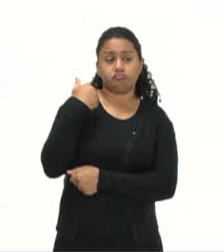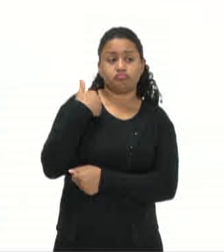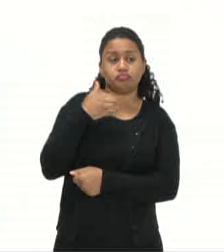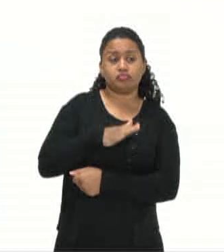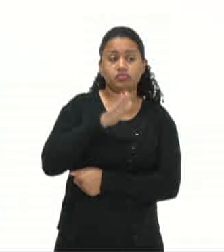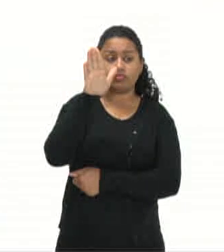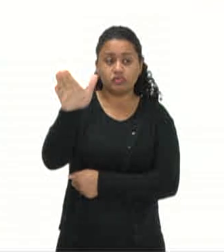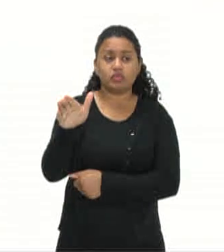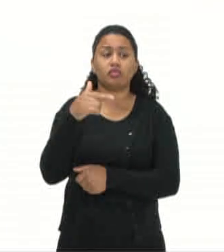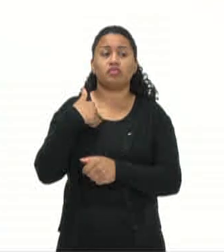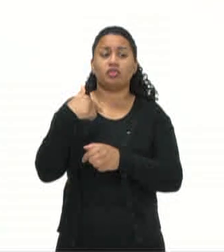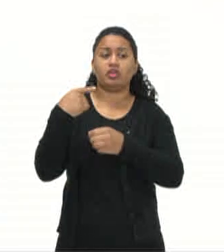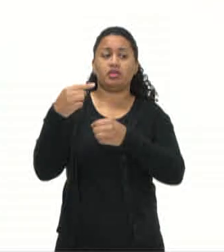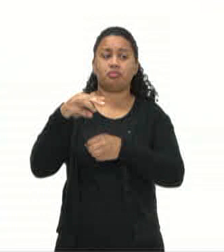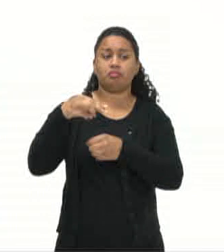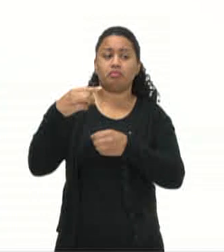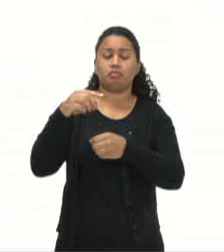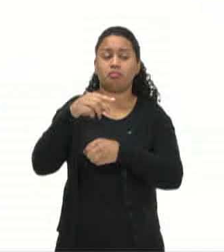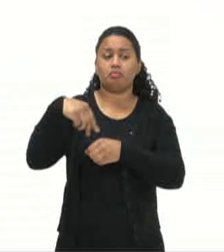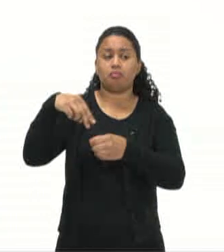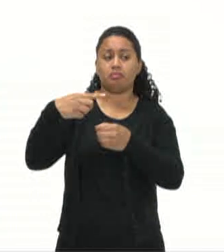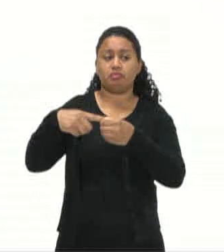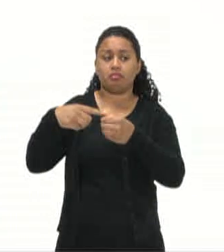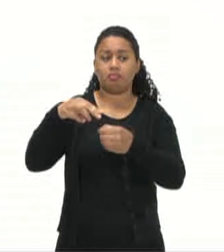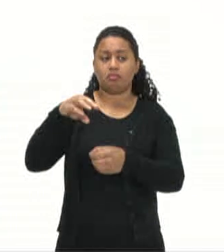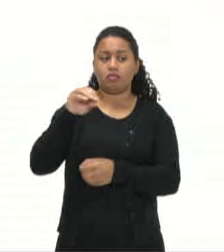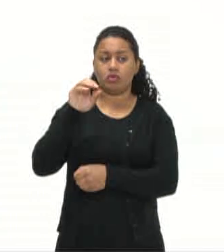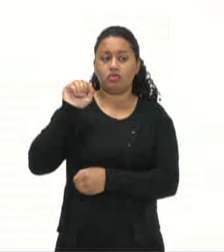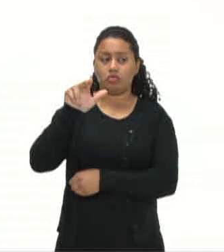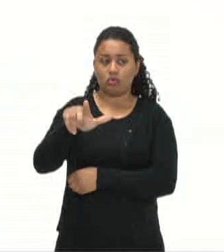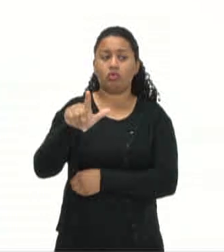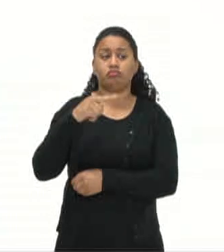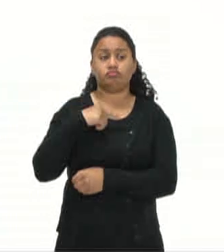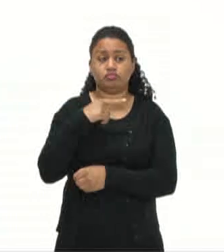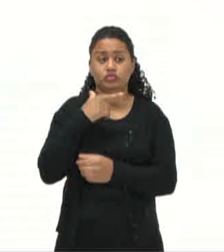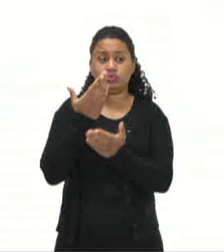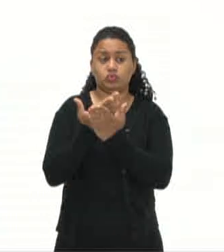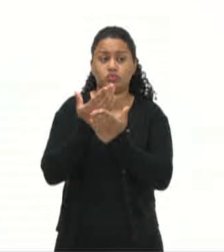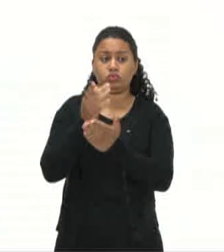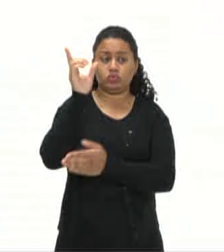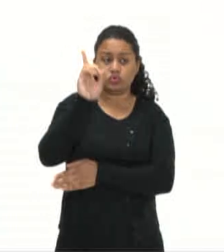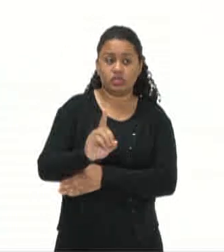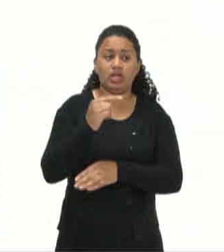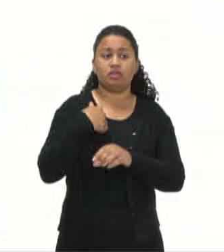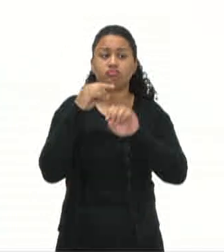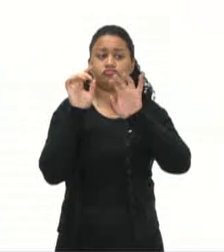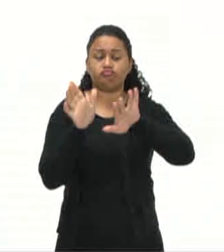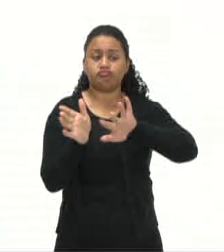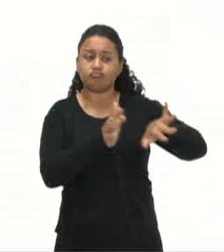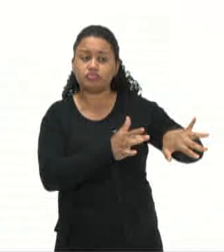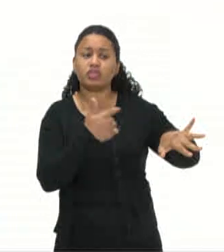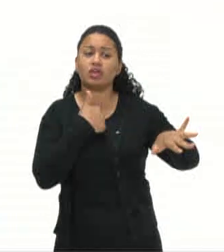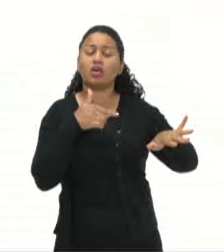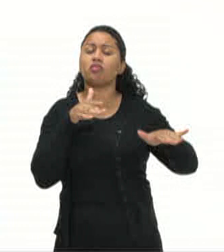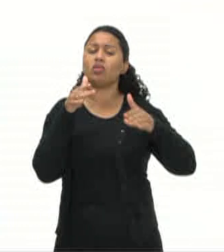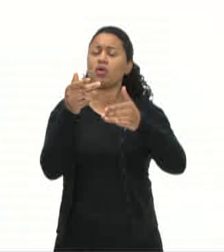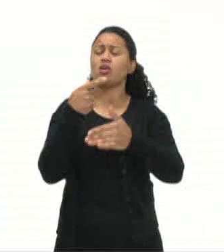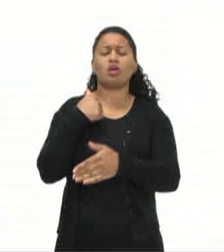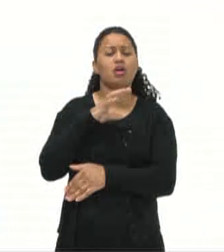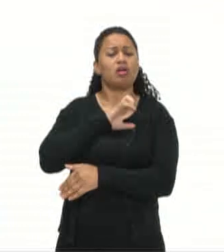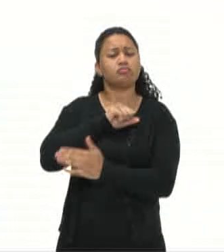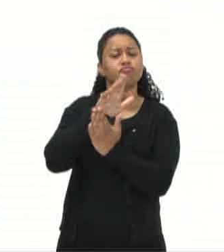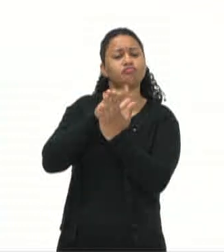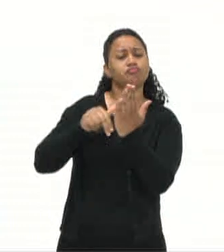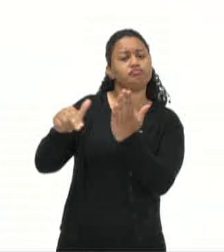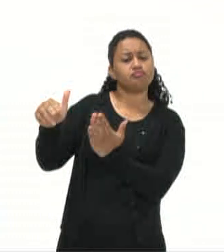Seria uma carreira mais sólida naquele momento. Aos 30 anos deixou sua carreira de advogado e futuro professor e assumiu integralmente seu amor à pintura. Indo para Munique para estudar